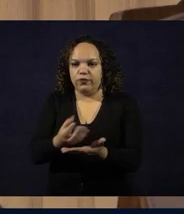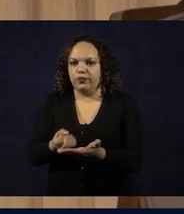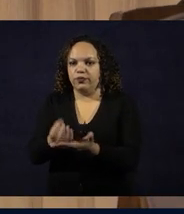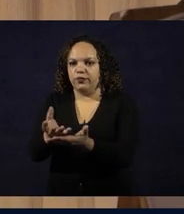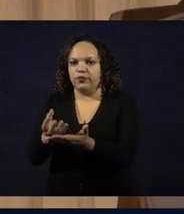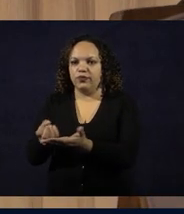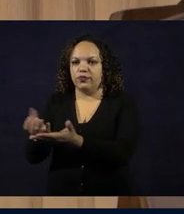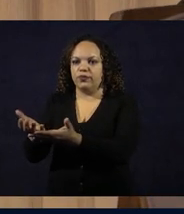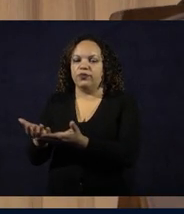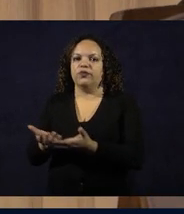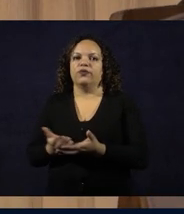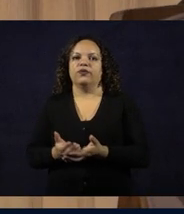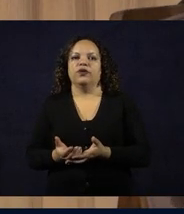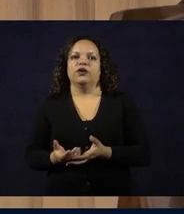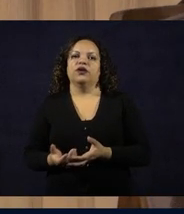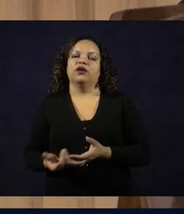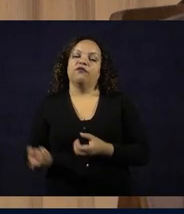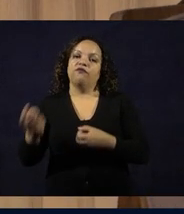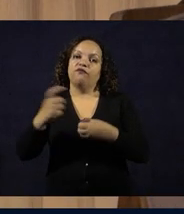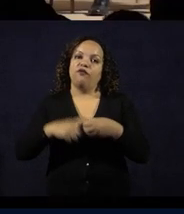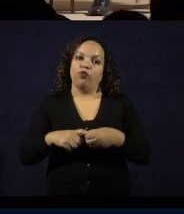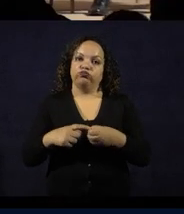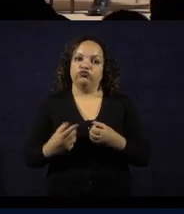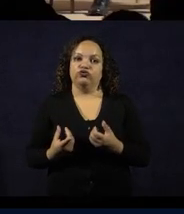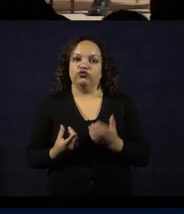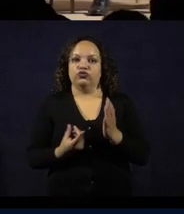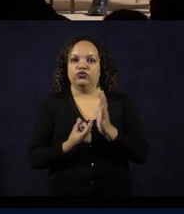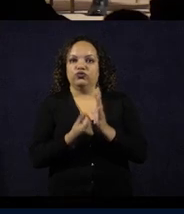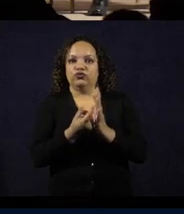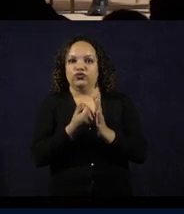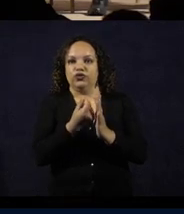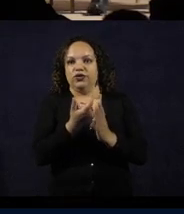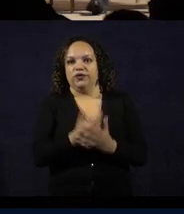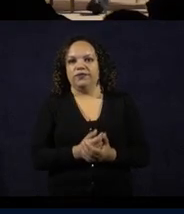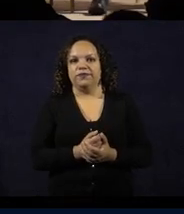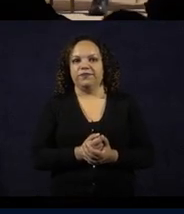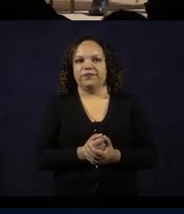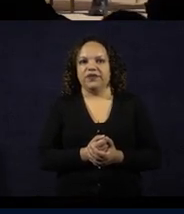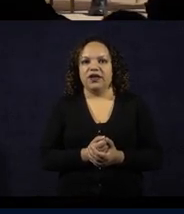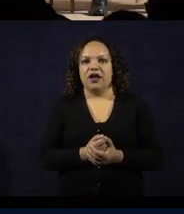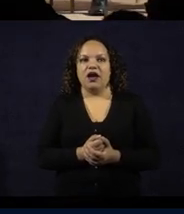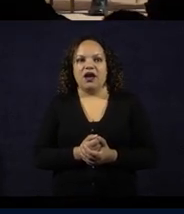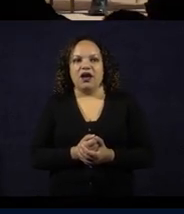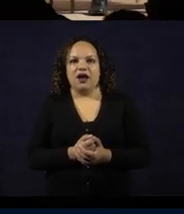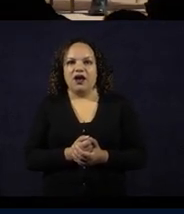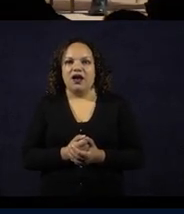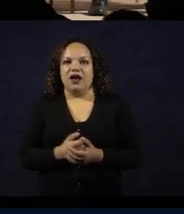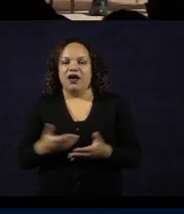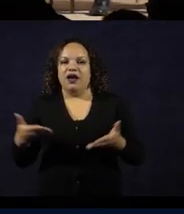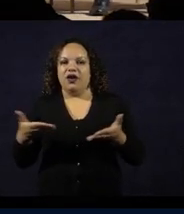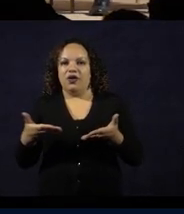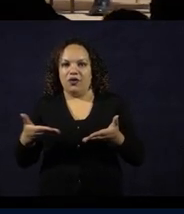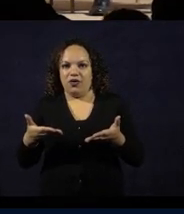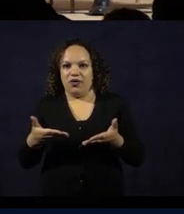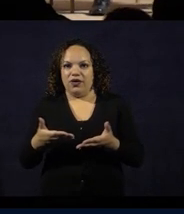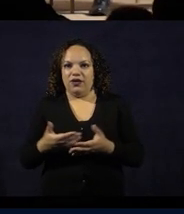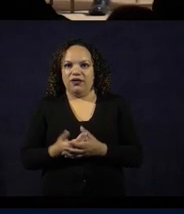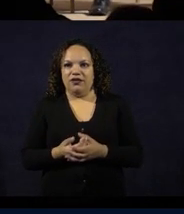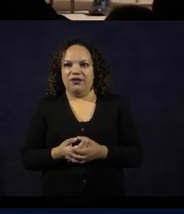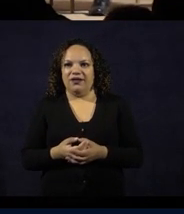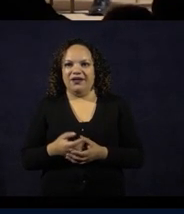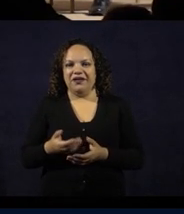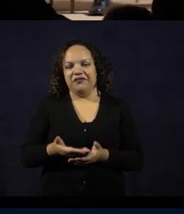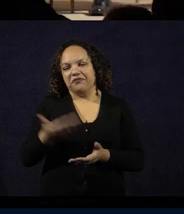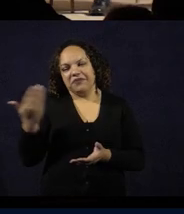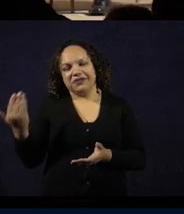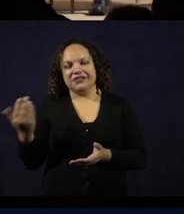rentabilidade Leonardo Eu vou bagunçar sua dinâmica aqui e vou passar a palavra para o Ivo porque senão ele fica